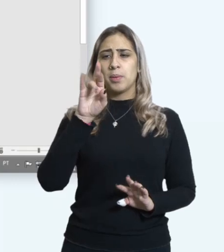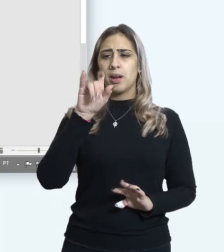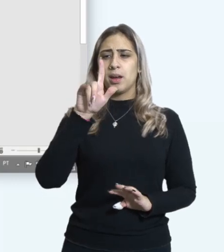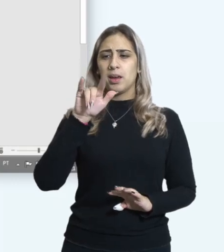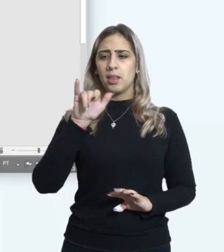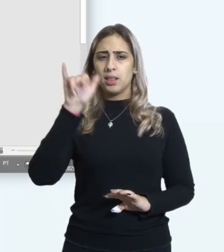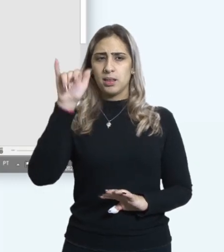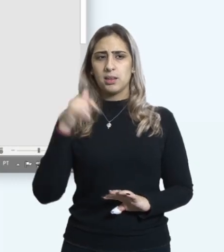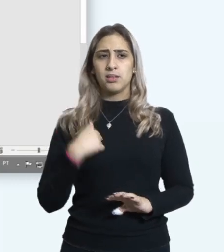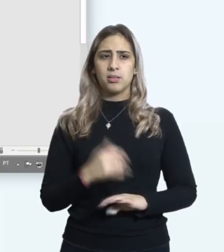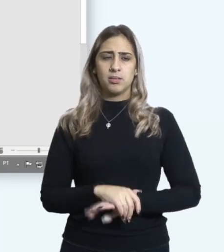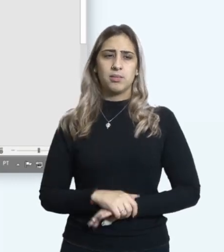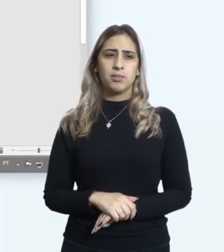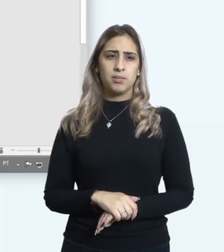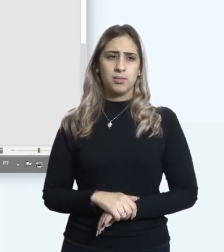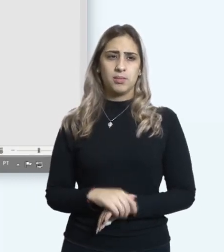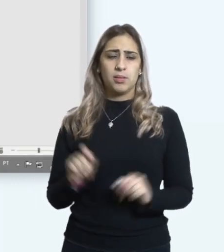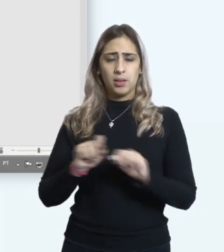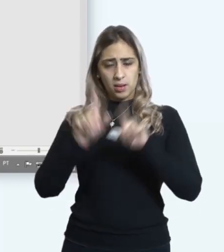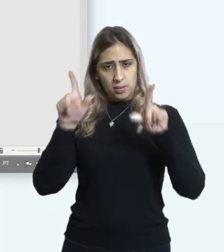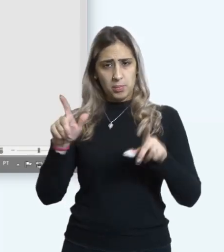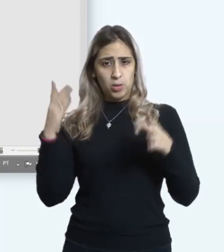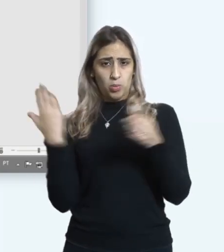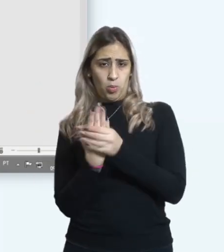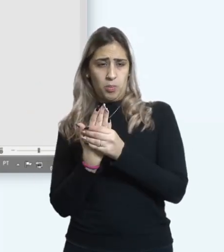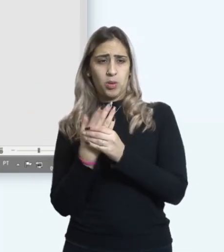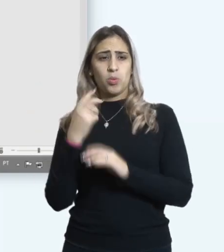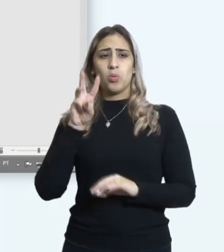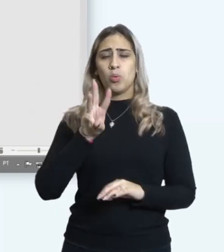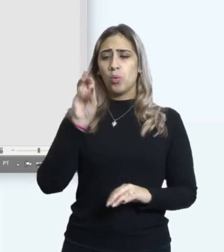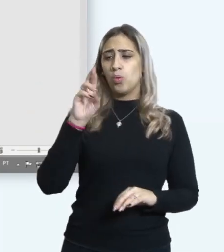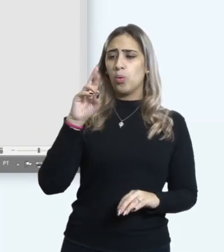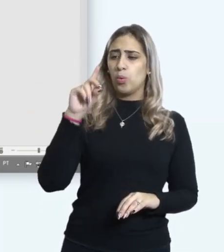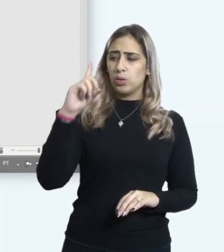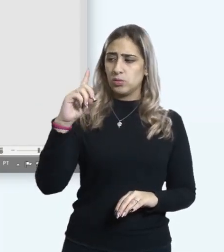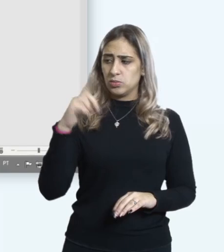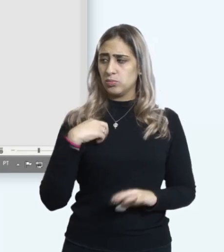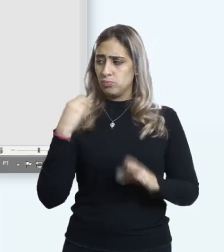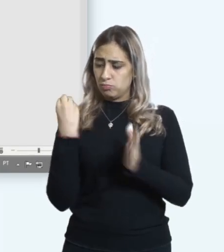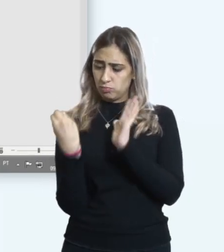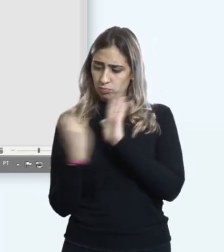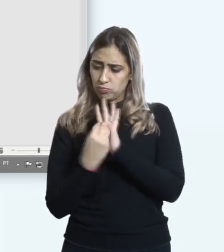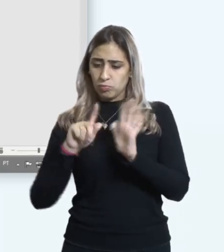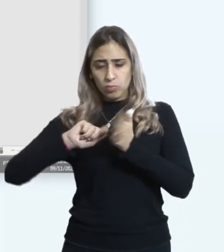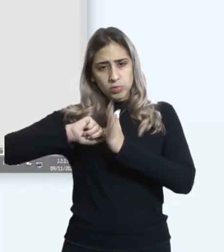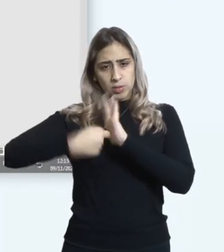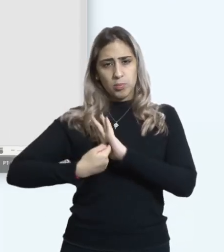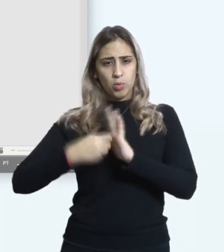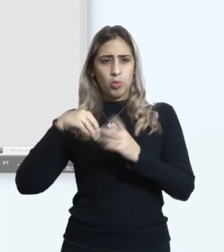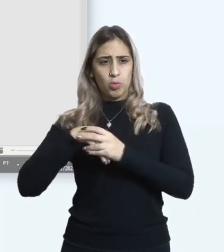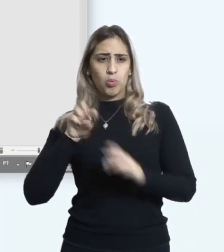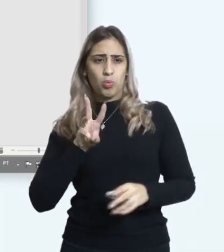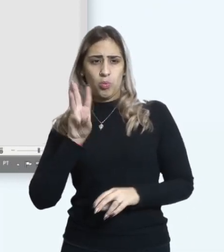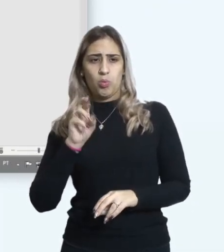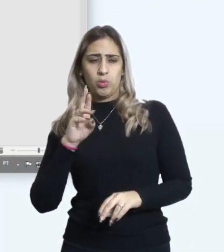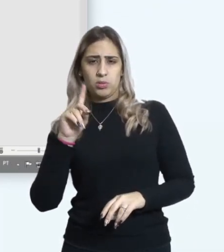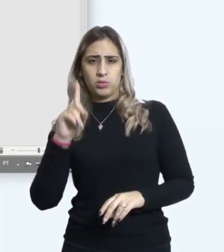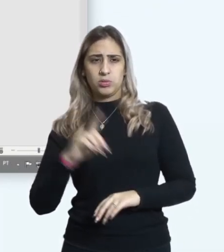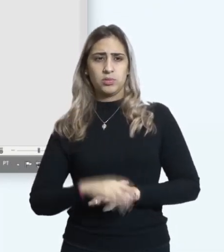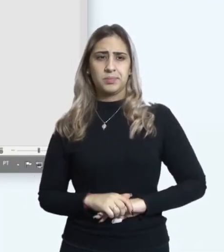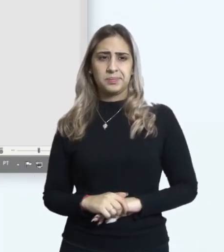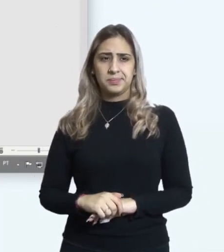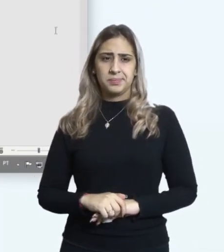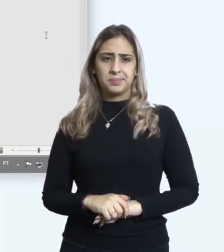partindo daqui, abrir um documento do Word, jogar aquele documento que você copiou do bloco